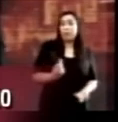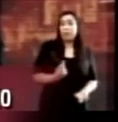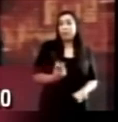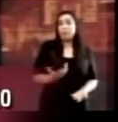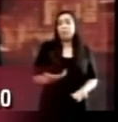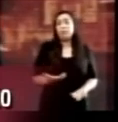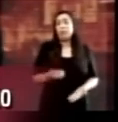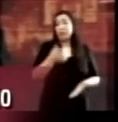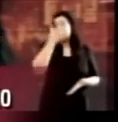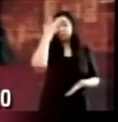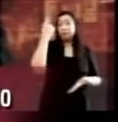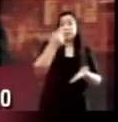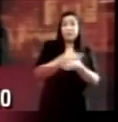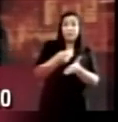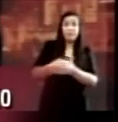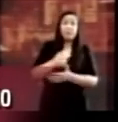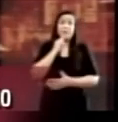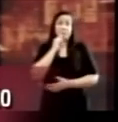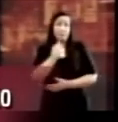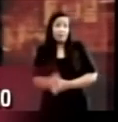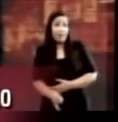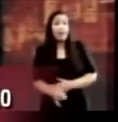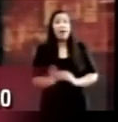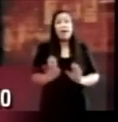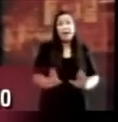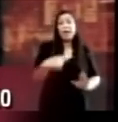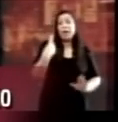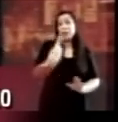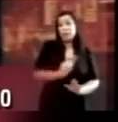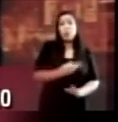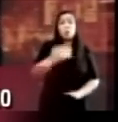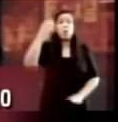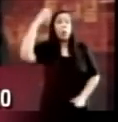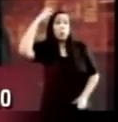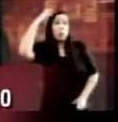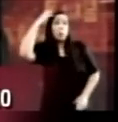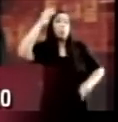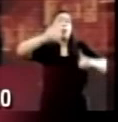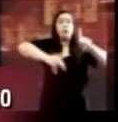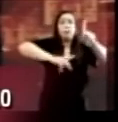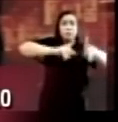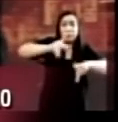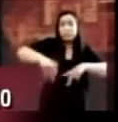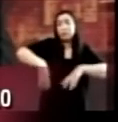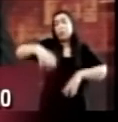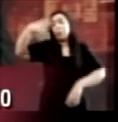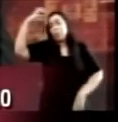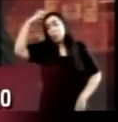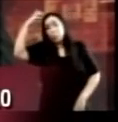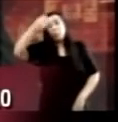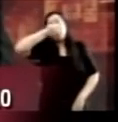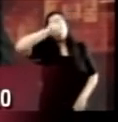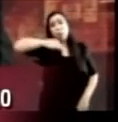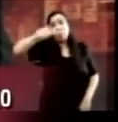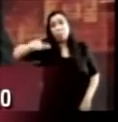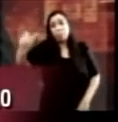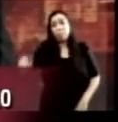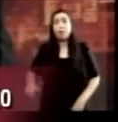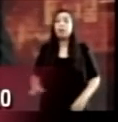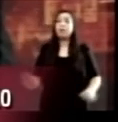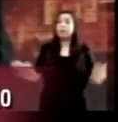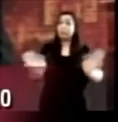os defensores falar que a gente só põe a culpa na população, que isso é uma... Não,